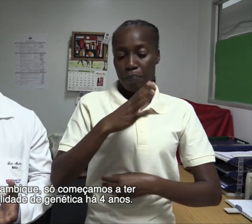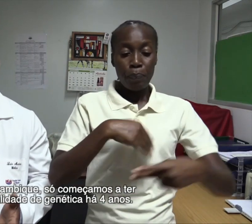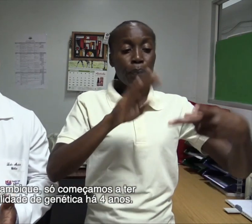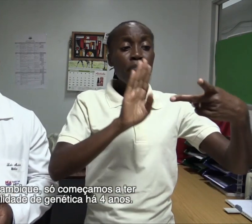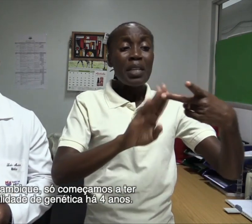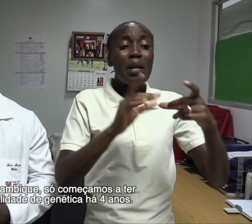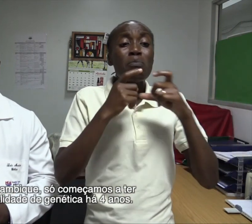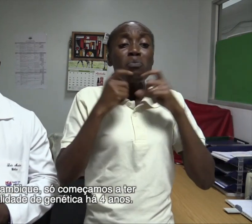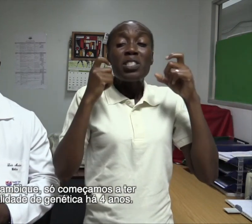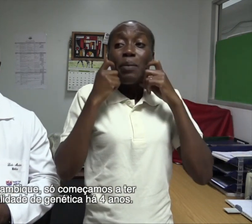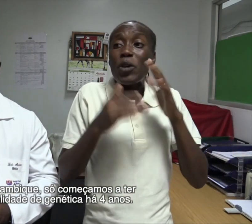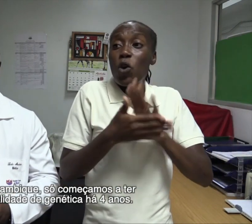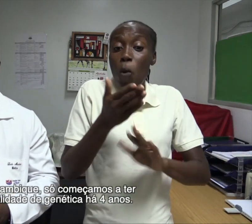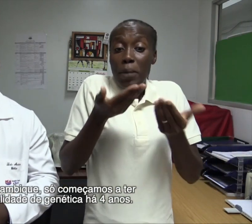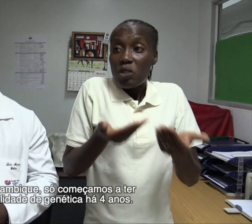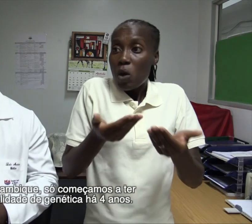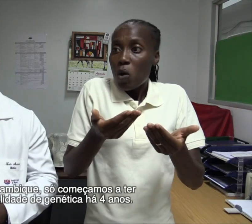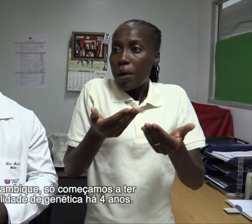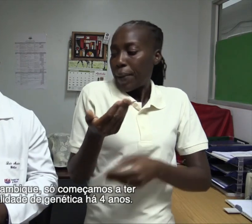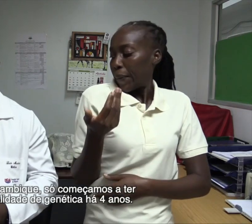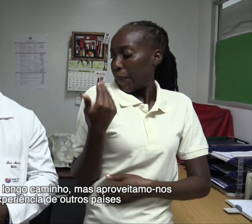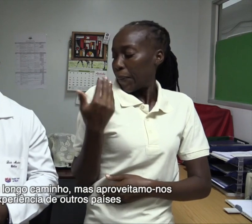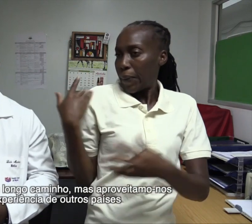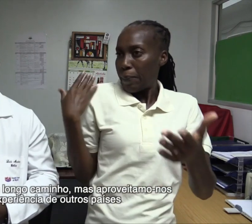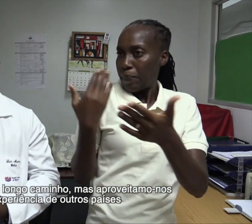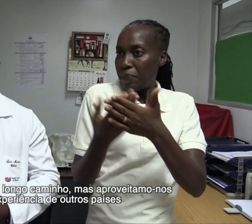ou especialidade de genética, há quatro anos.